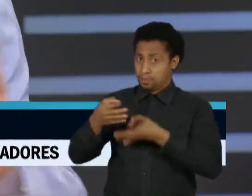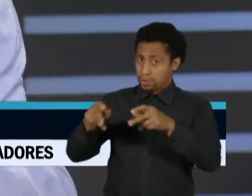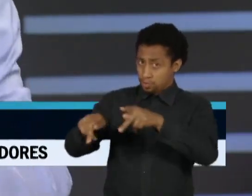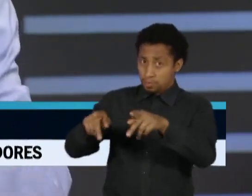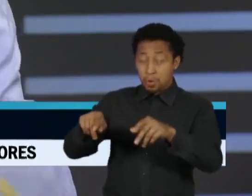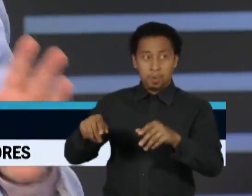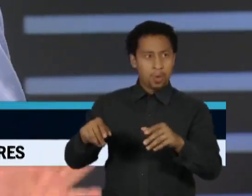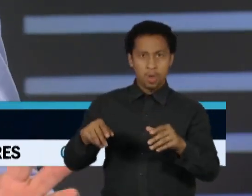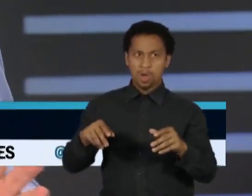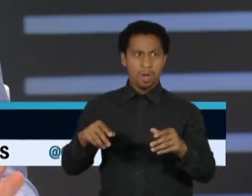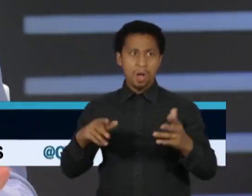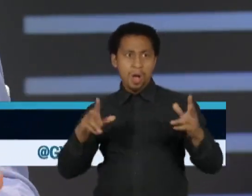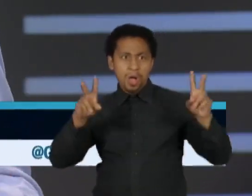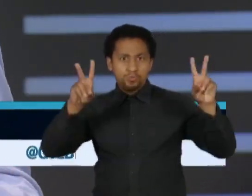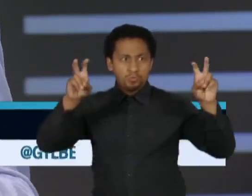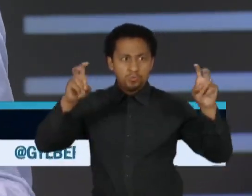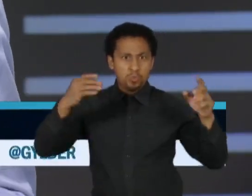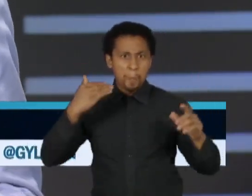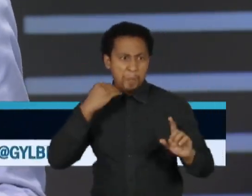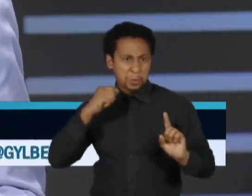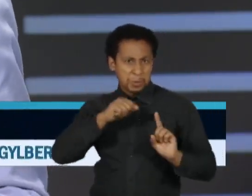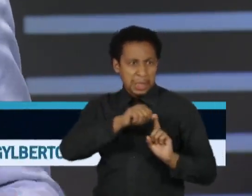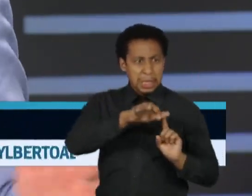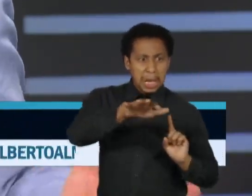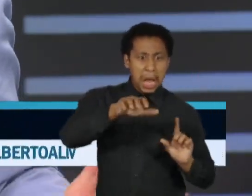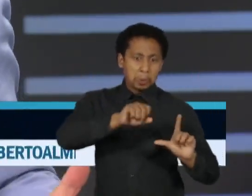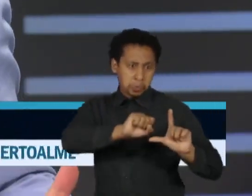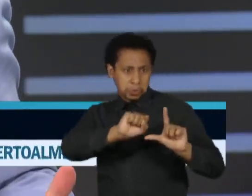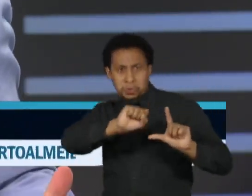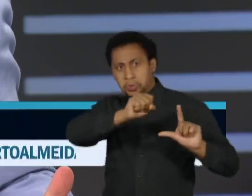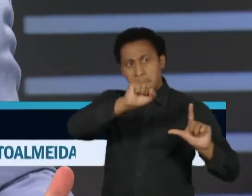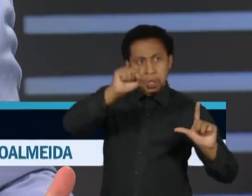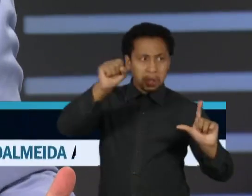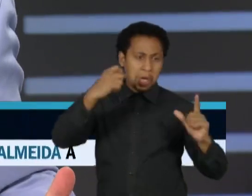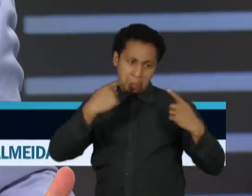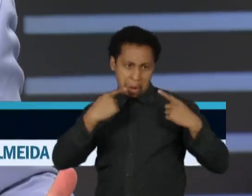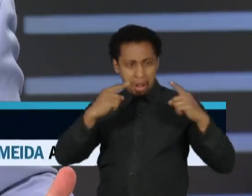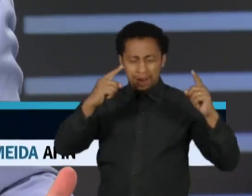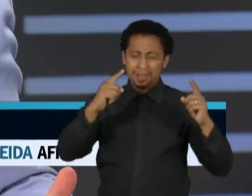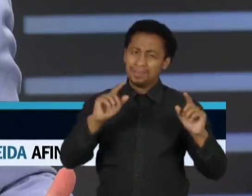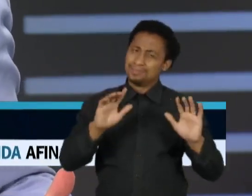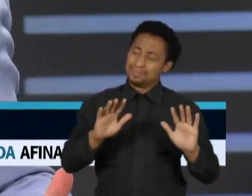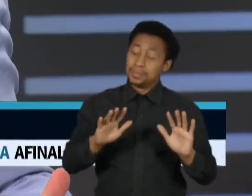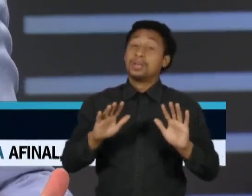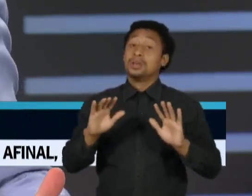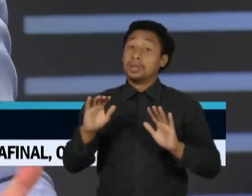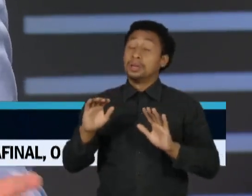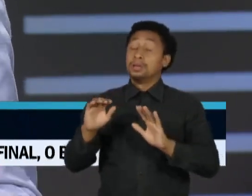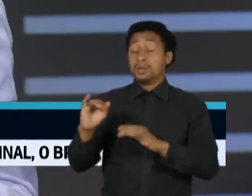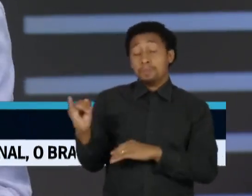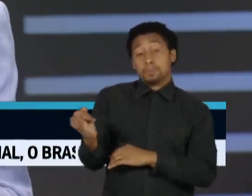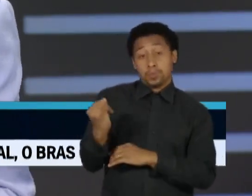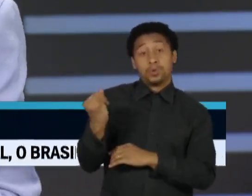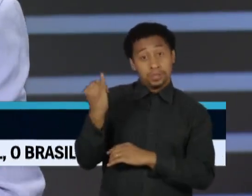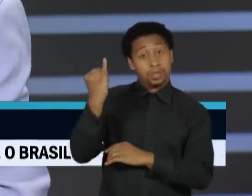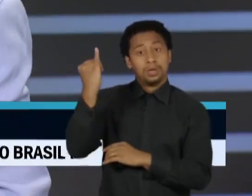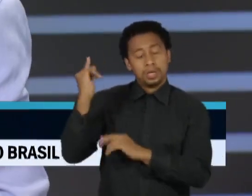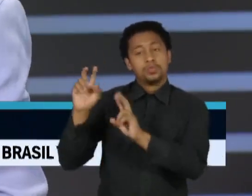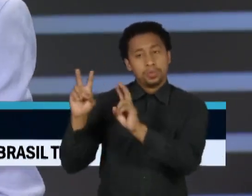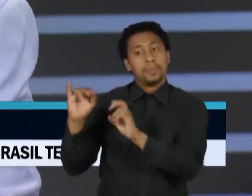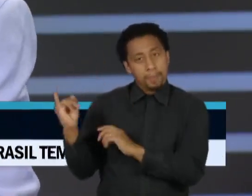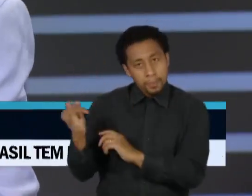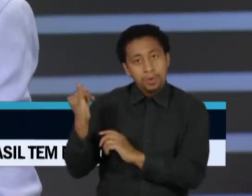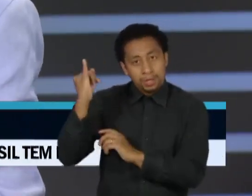inflamado sobre esse assunto. É um assunto relevante? Absolutamente sim, é um assunto relevante. Agora, vamos olhar